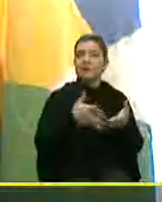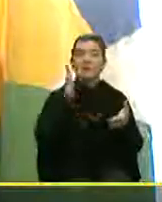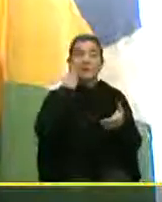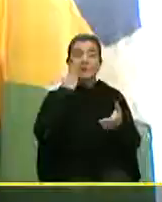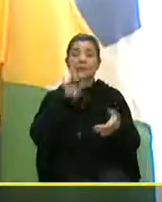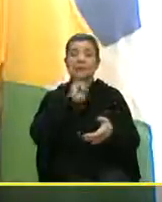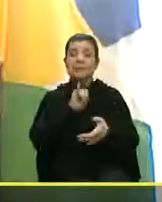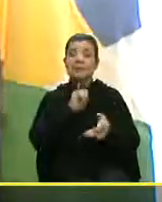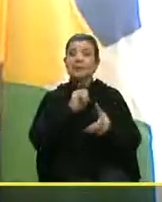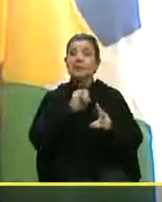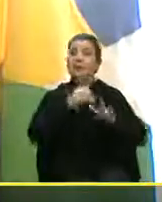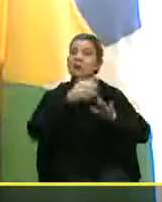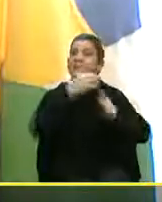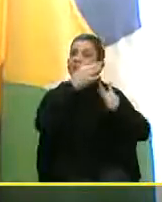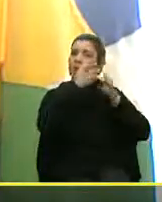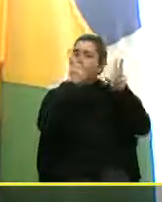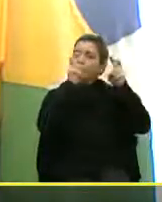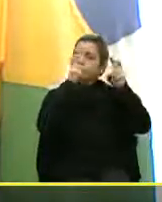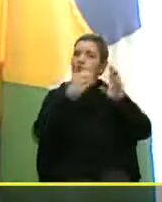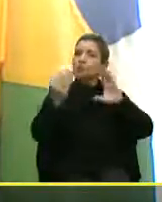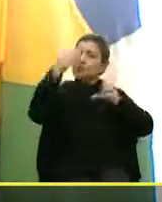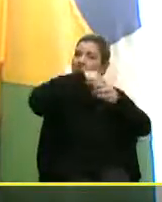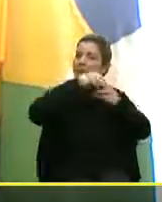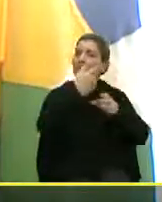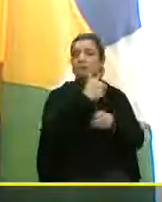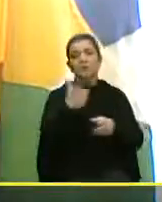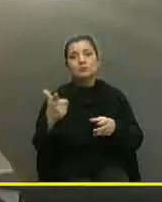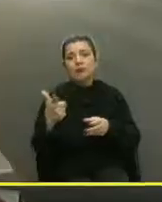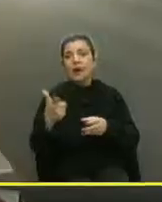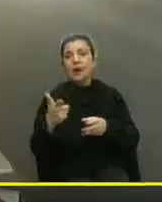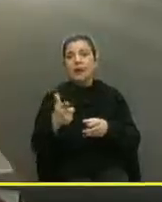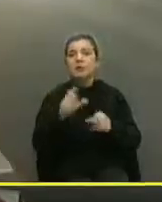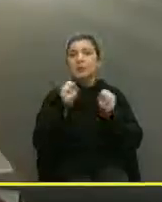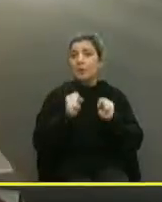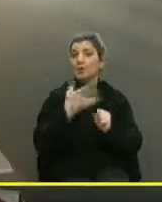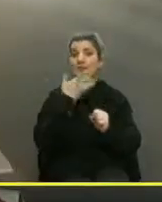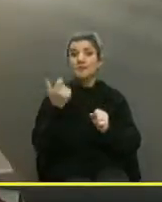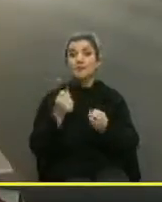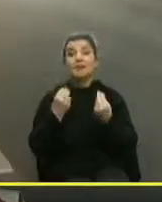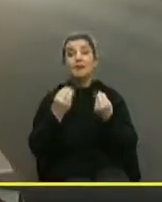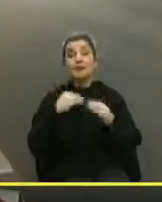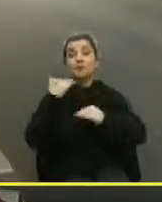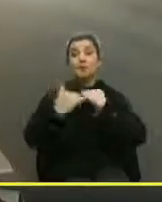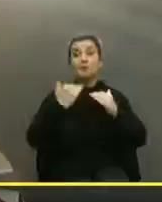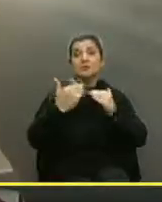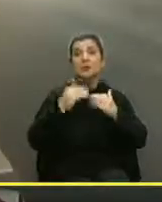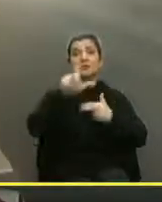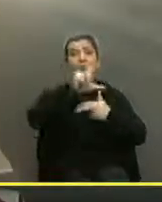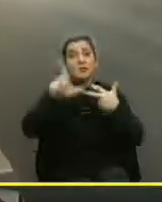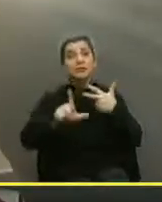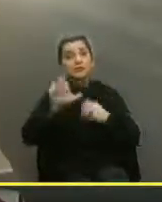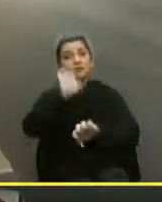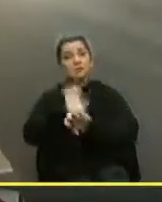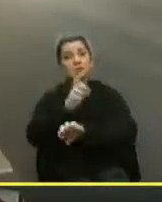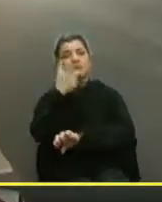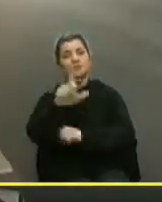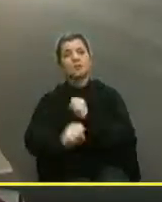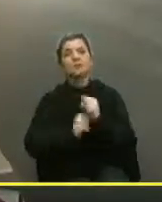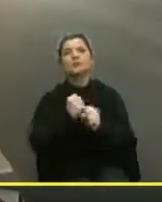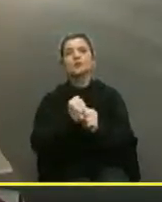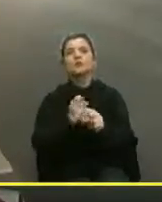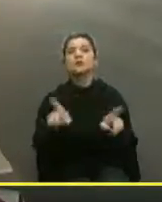lá enfim se torna mais fácil esse processo aqui é algo que pode facilitar e muito o processo legislativo do Estado nos próximos anos